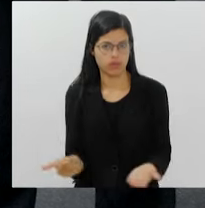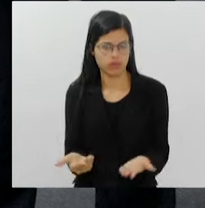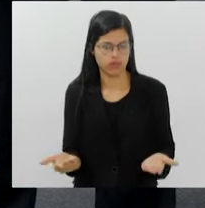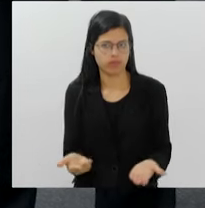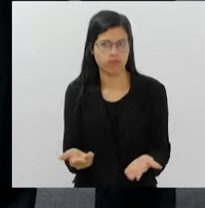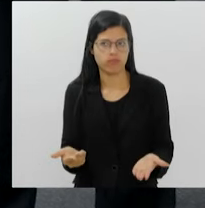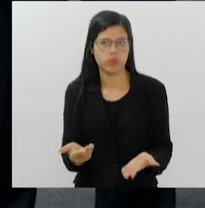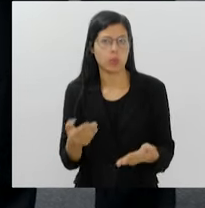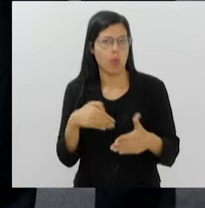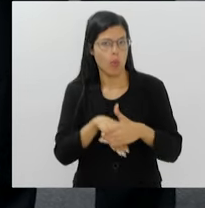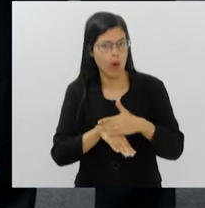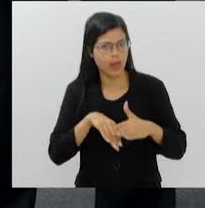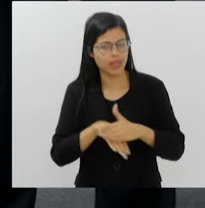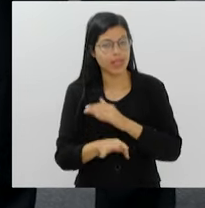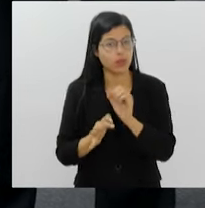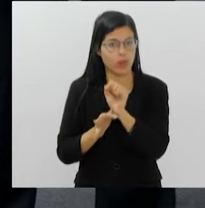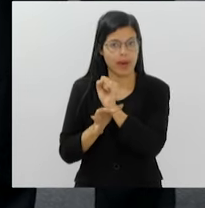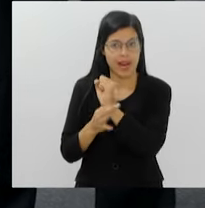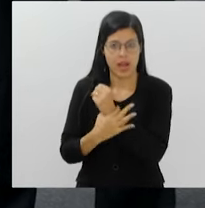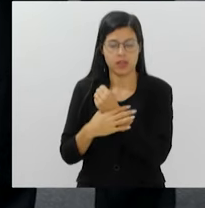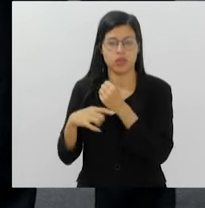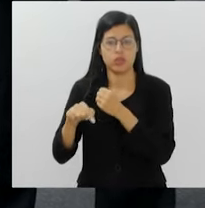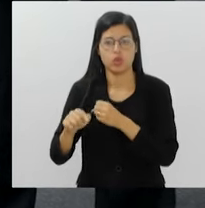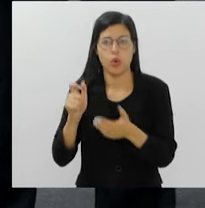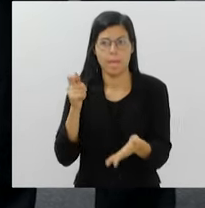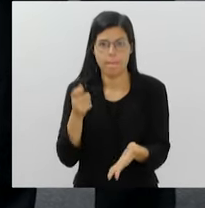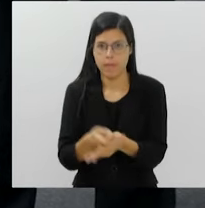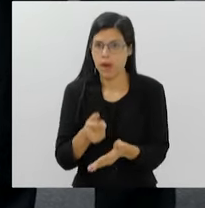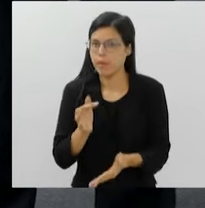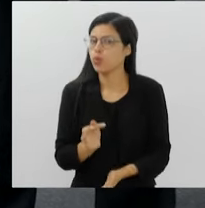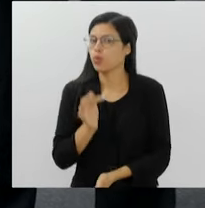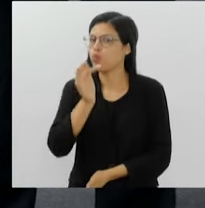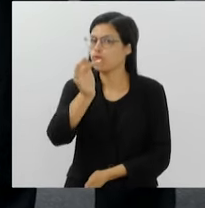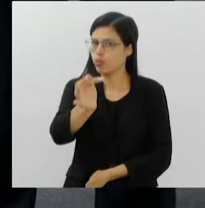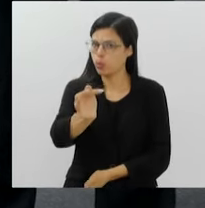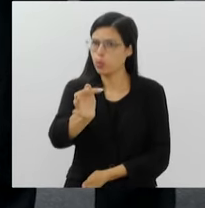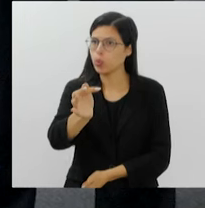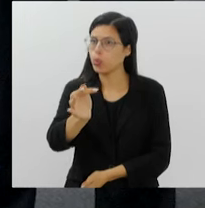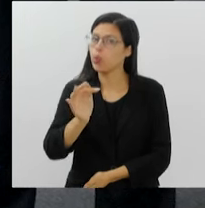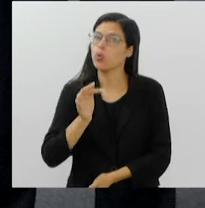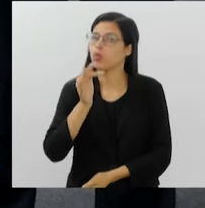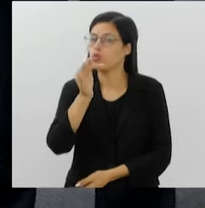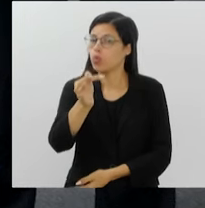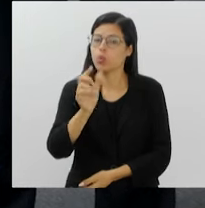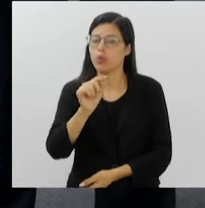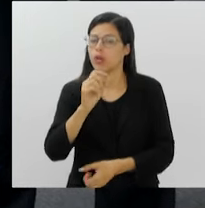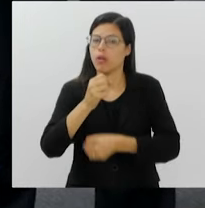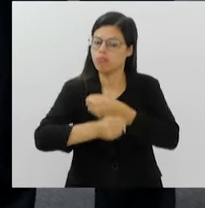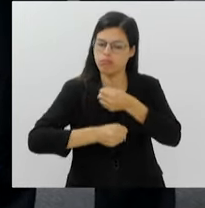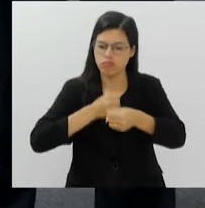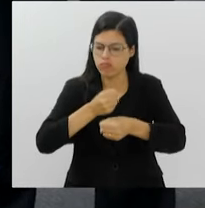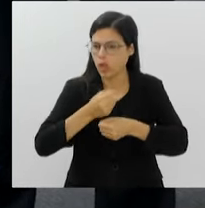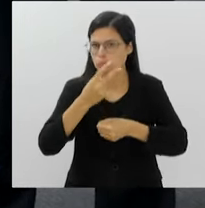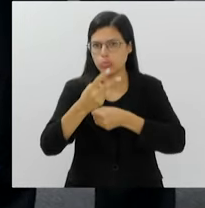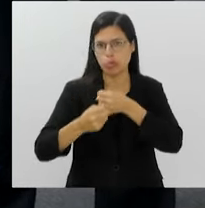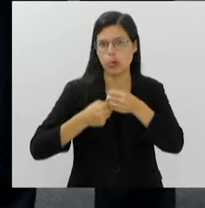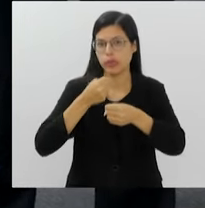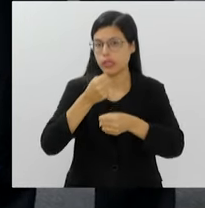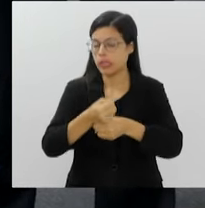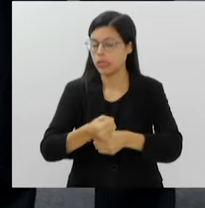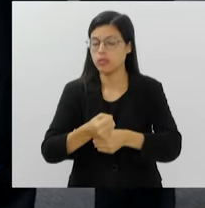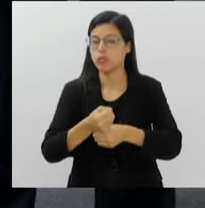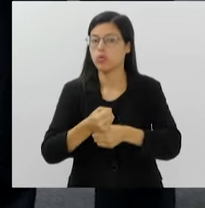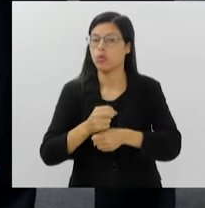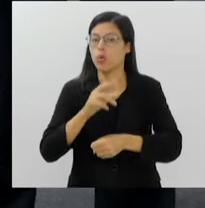para garantir o pagamento da aposentadoria de amanhã, e amanhã é o ano que vem, é daqui a 2 anos, é quando o royalty